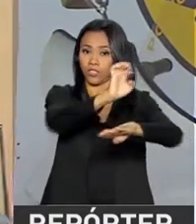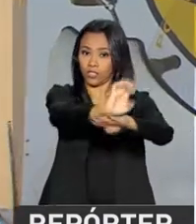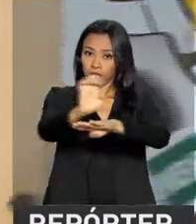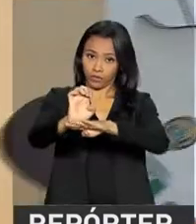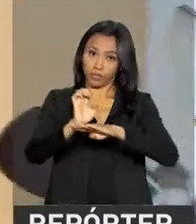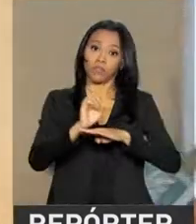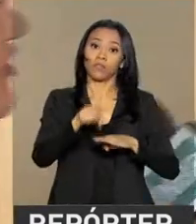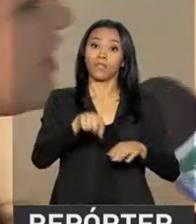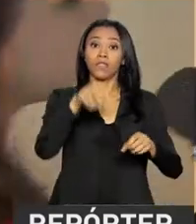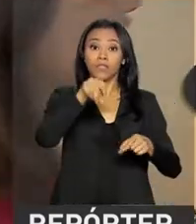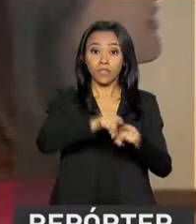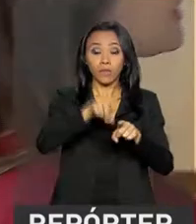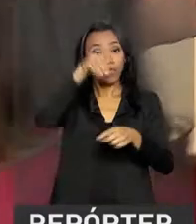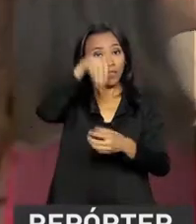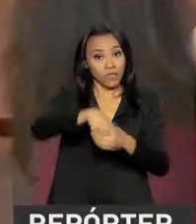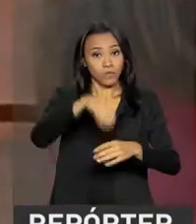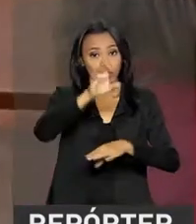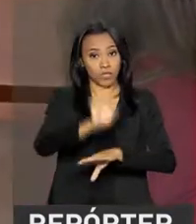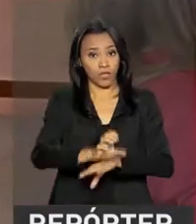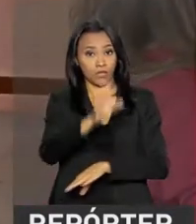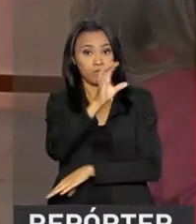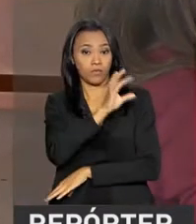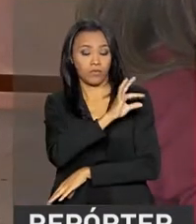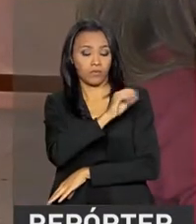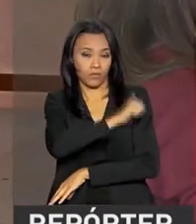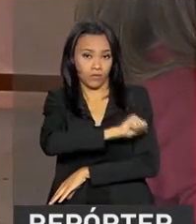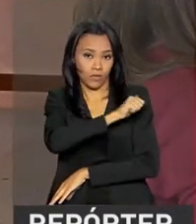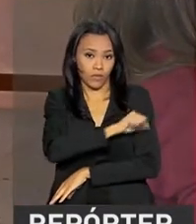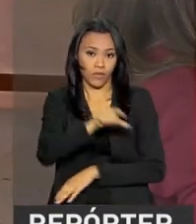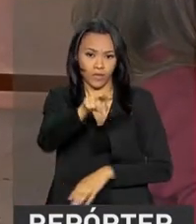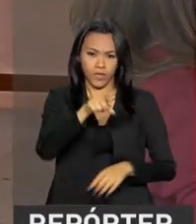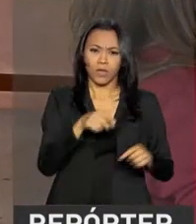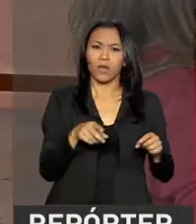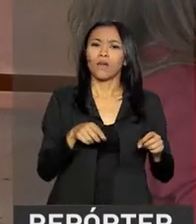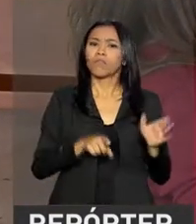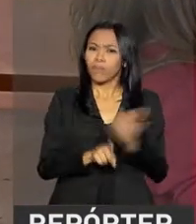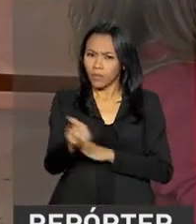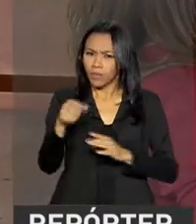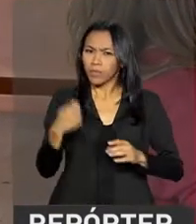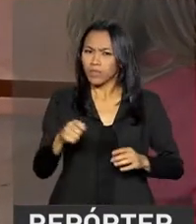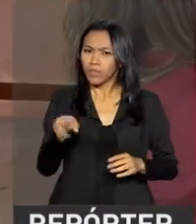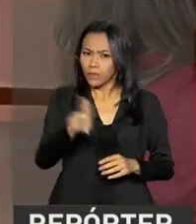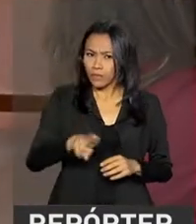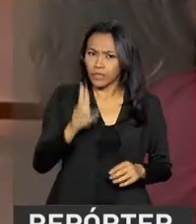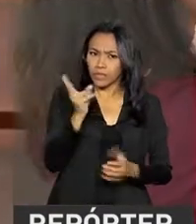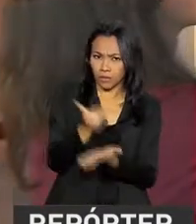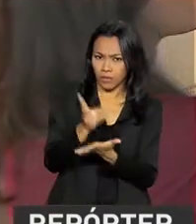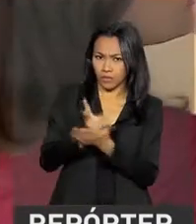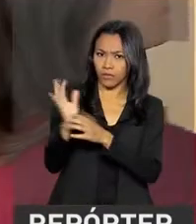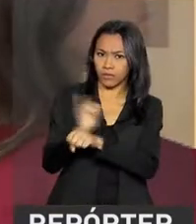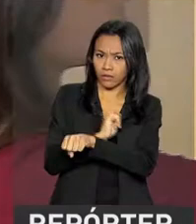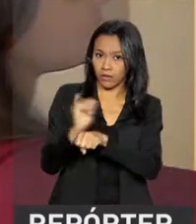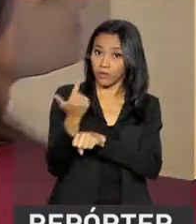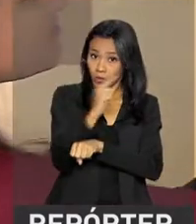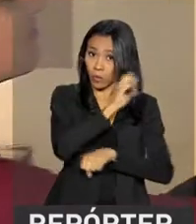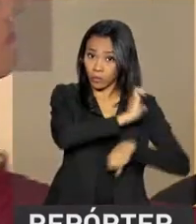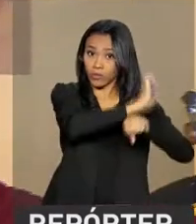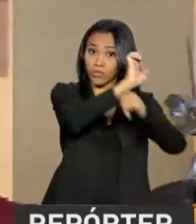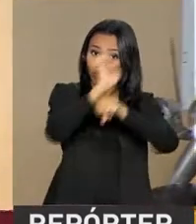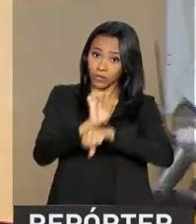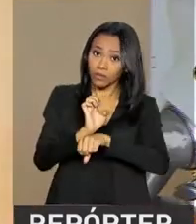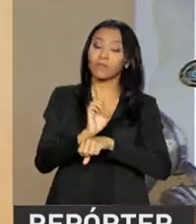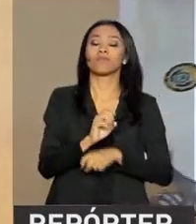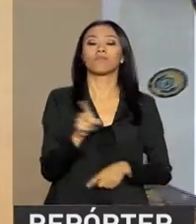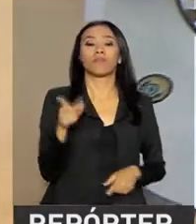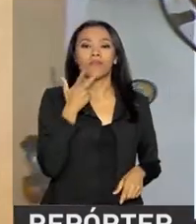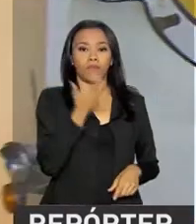janeiro a polícia rodoviária é pretende usar essas ações também para o combate da violência em outros estados sim é um modelo adotado com